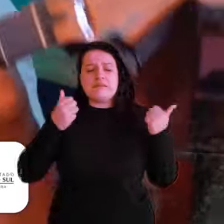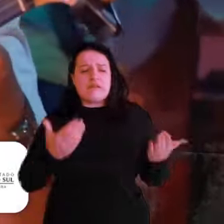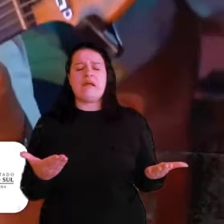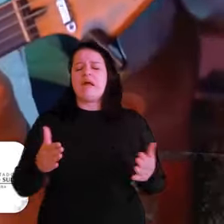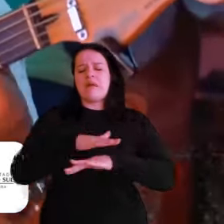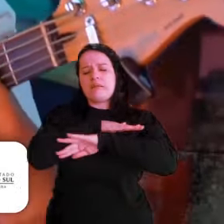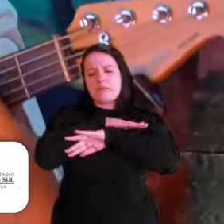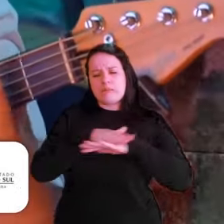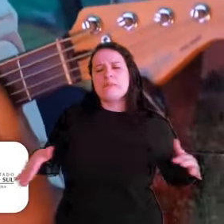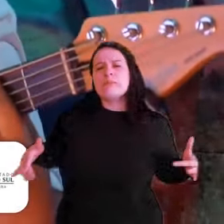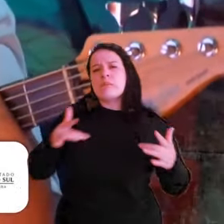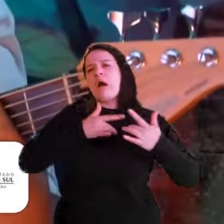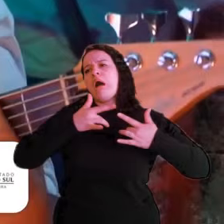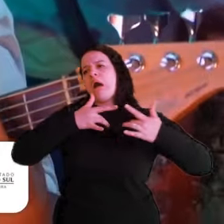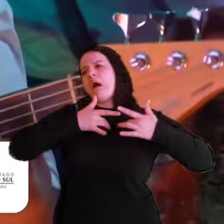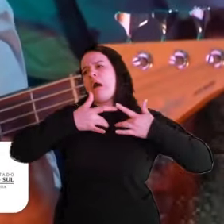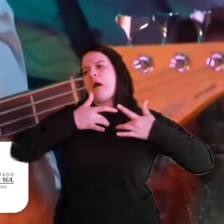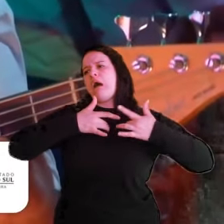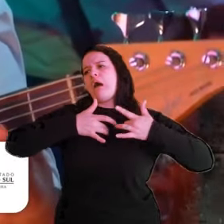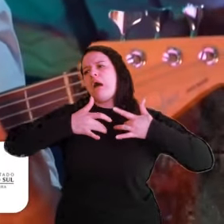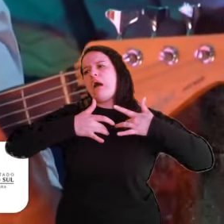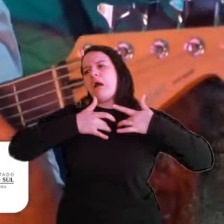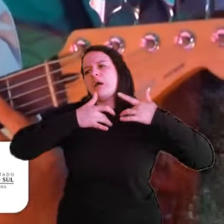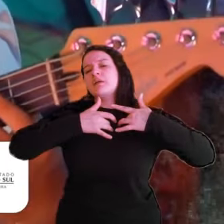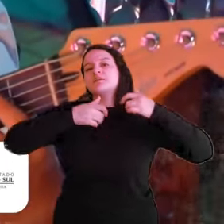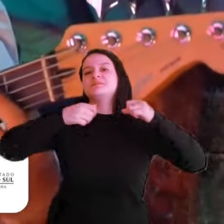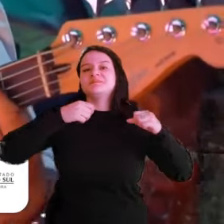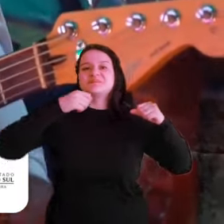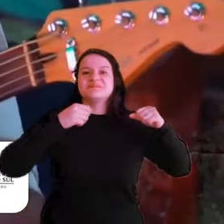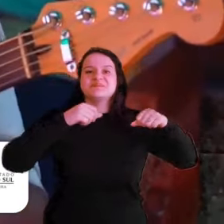uma leve sossega meu peito que me faz sofrer.